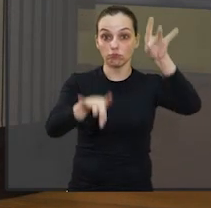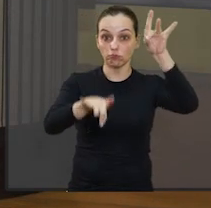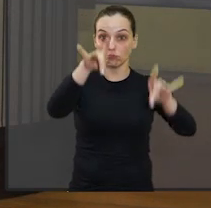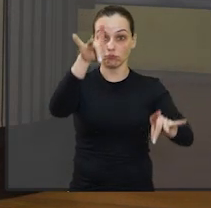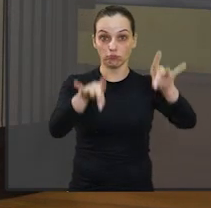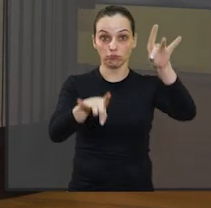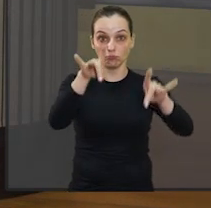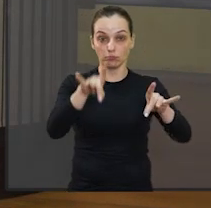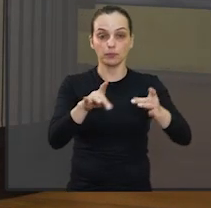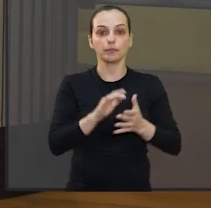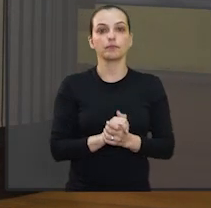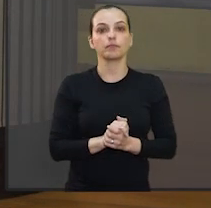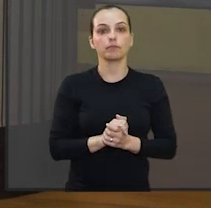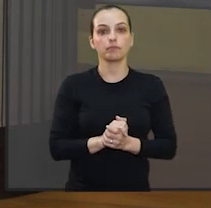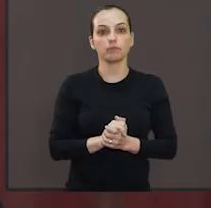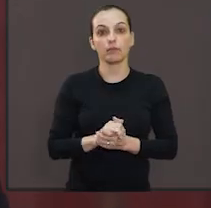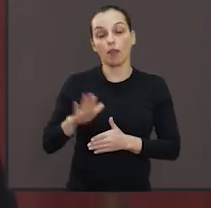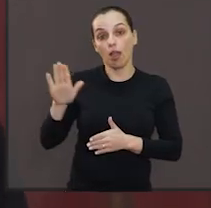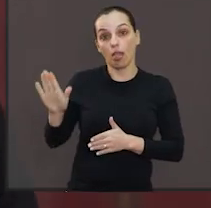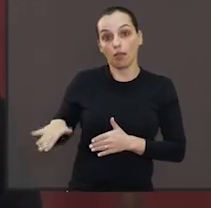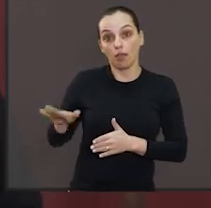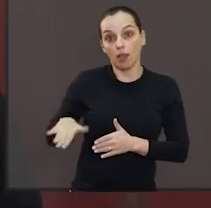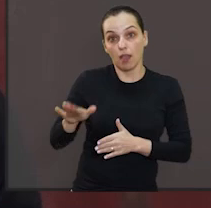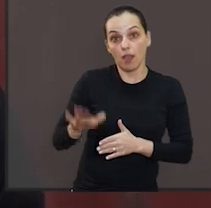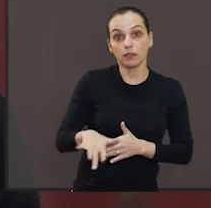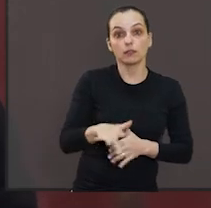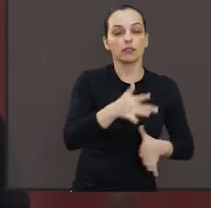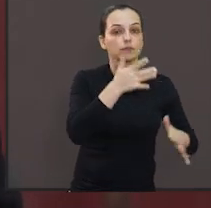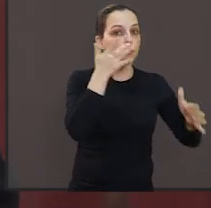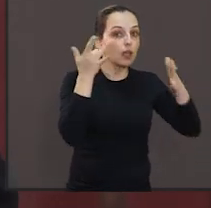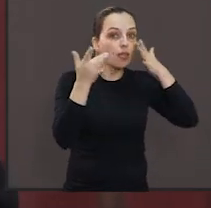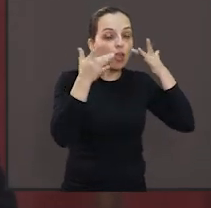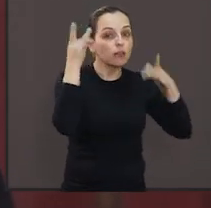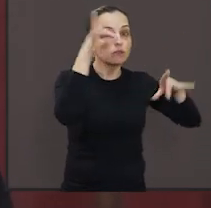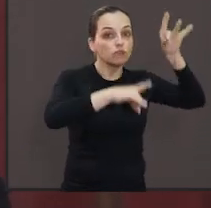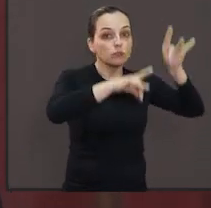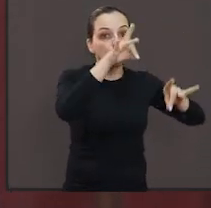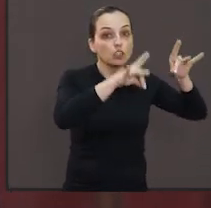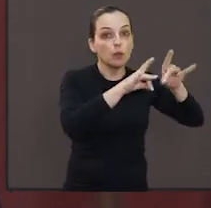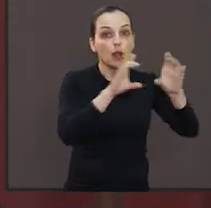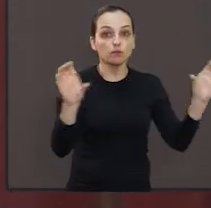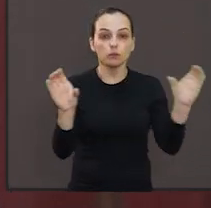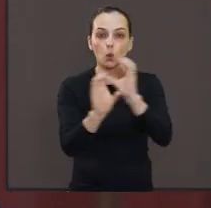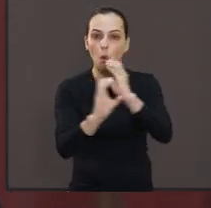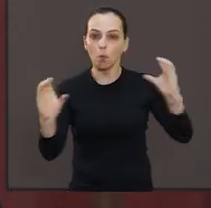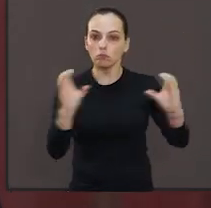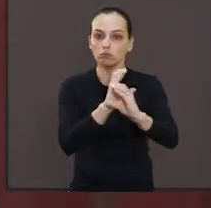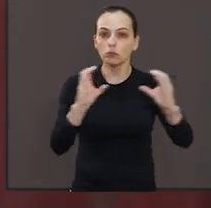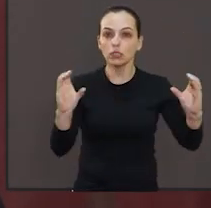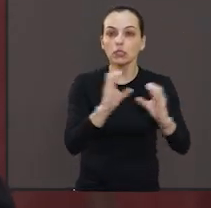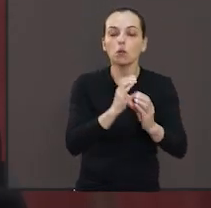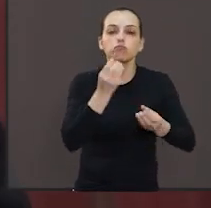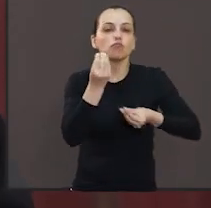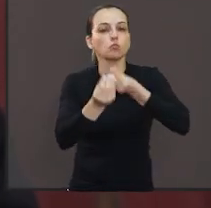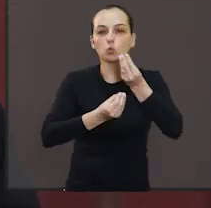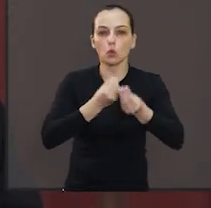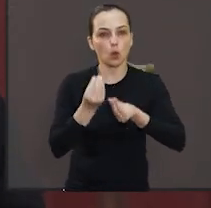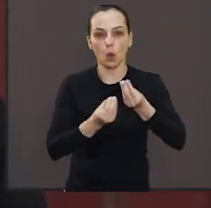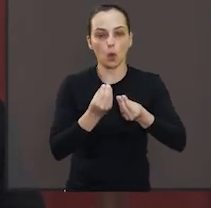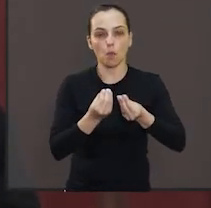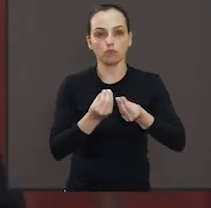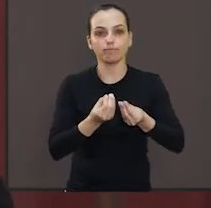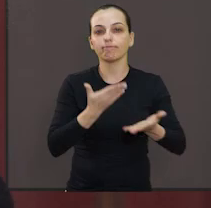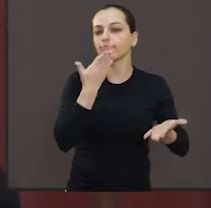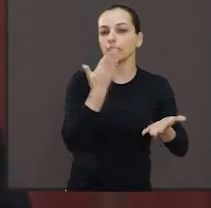trilha do teatro de animação e nessa pesquisa mesmo, né, estudando esse tipo de teatro,